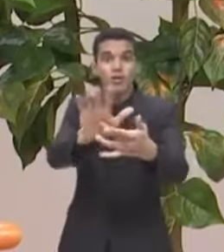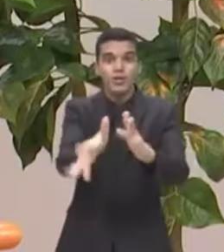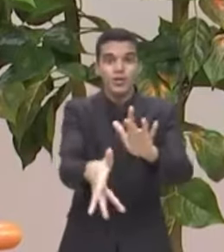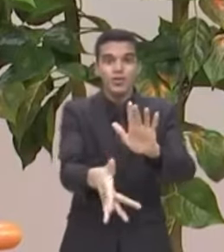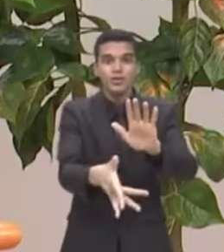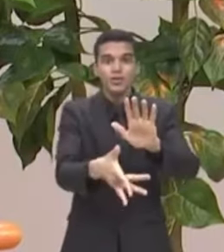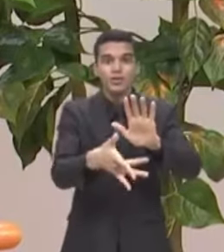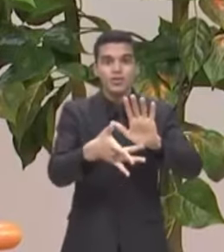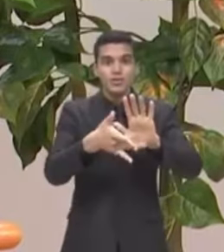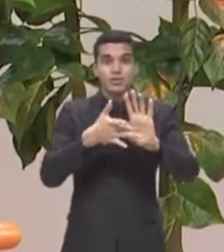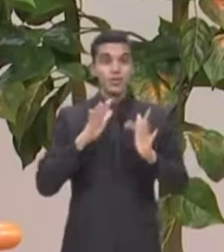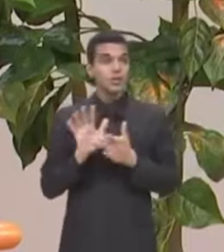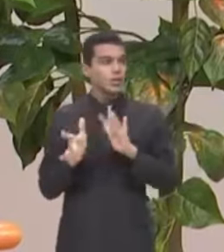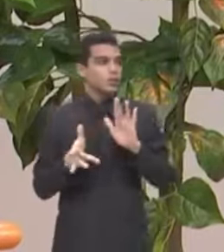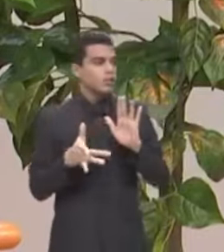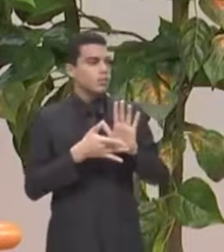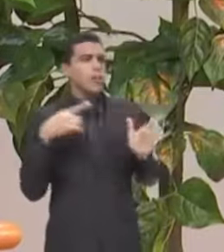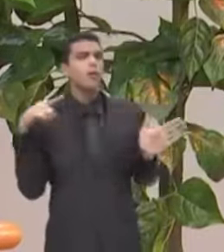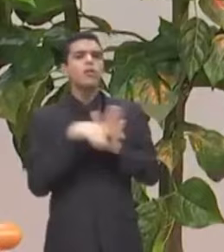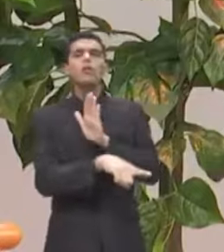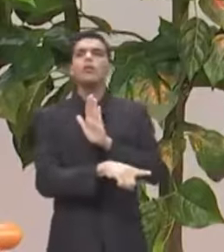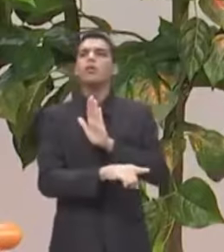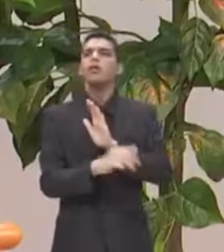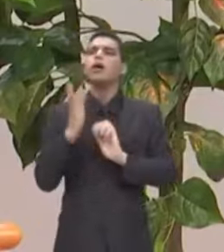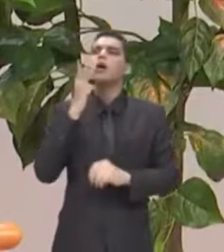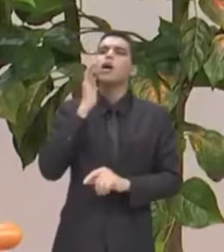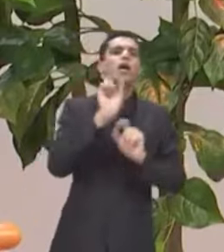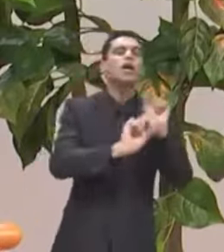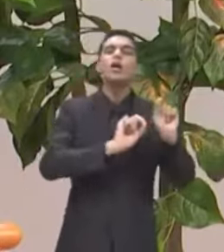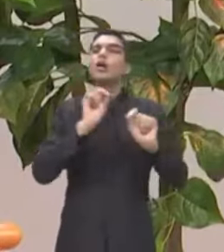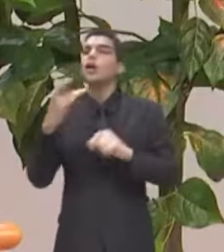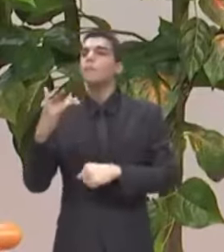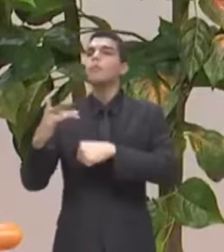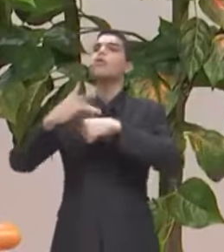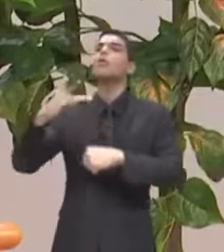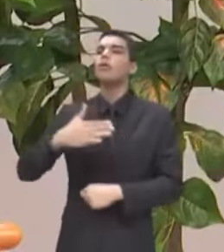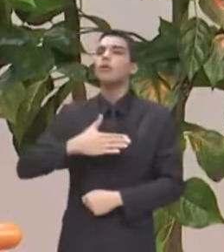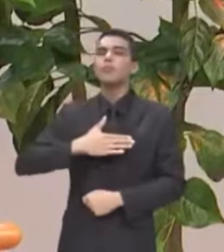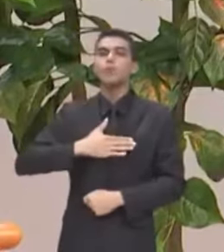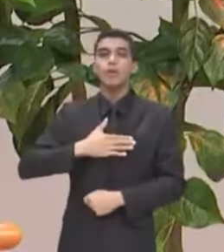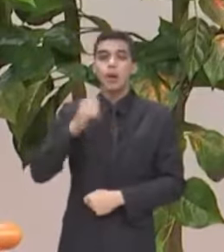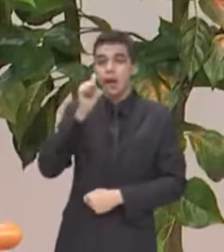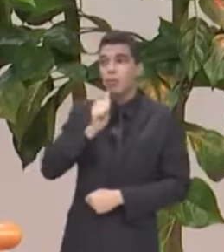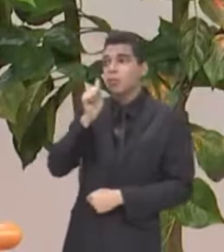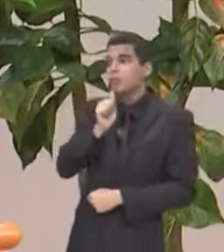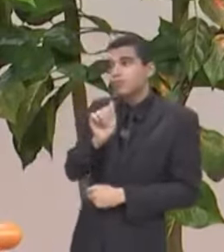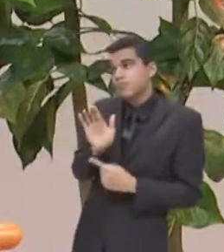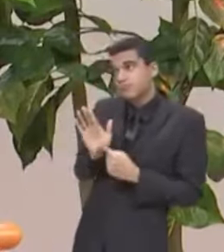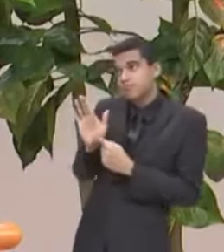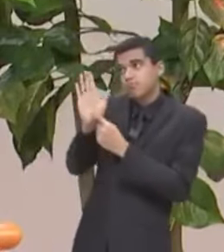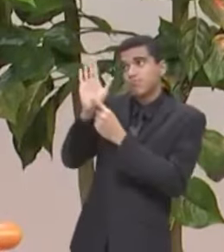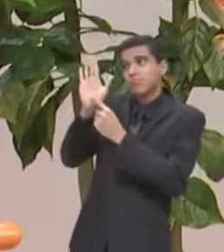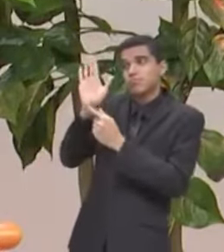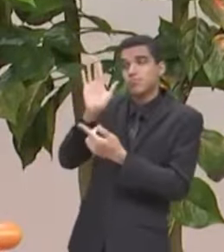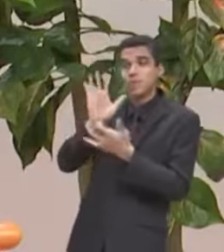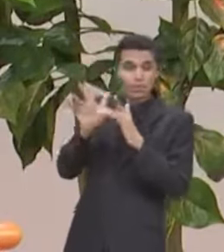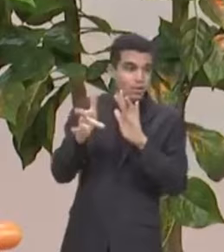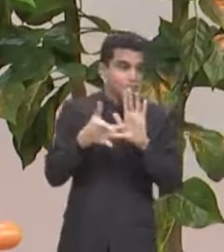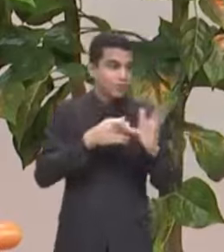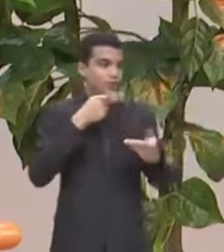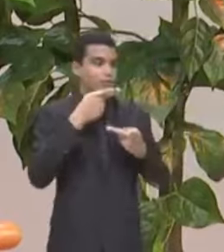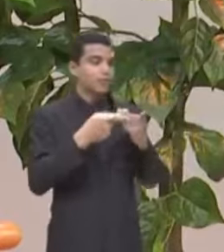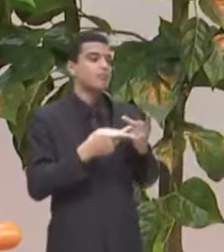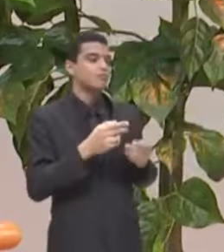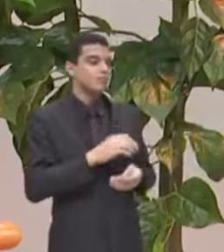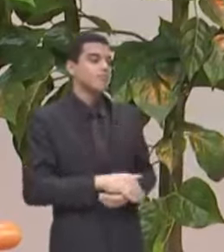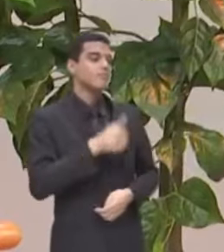Quem me tocou? Ela se identifica, ele fala: vai, mulher, a tua fé te